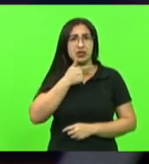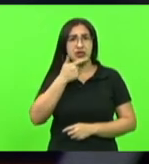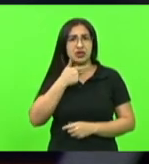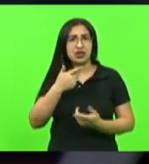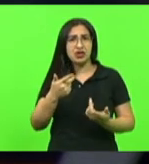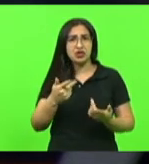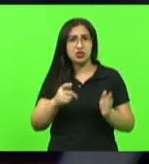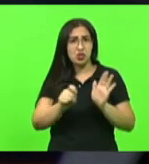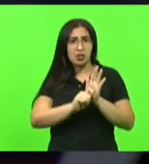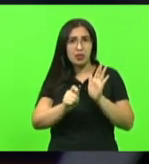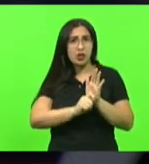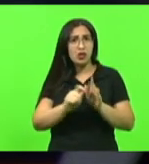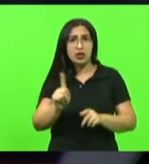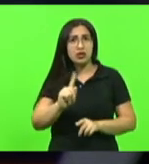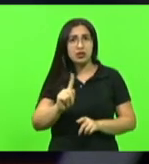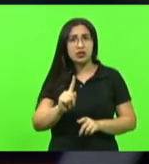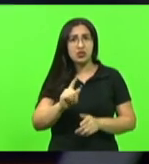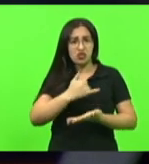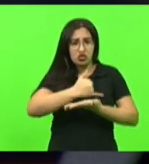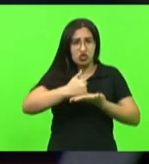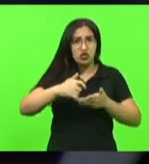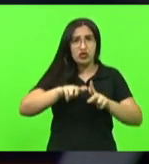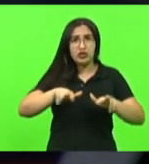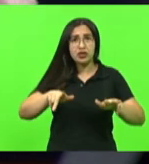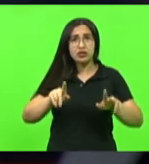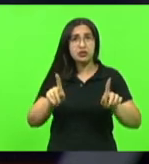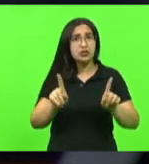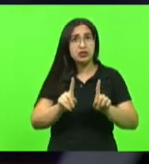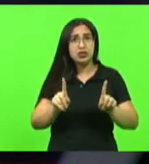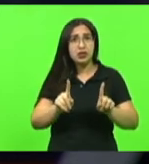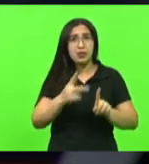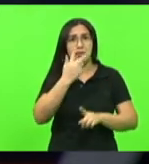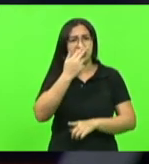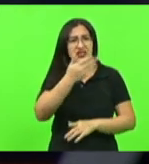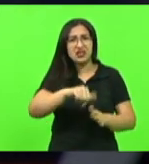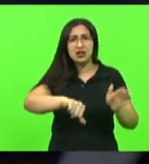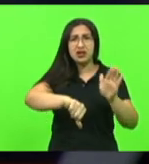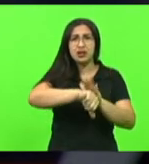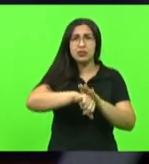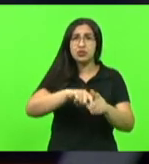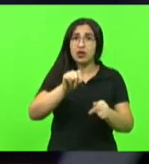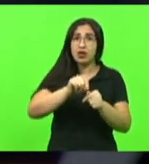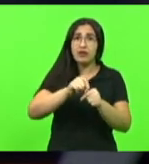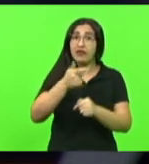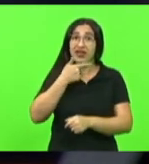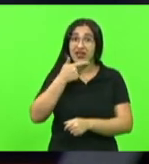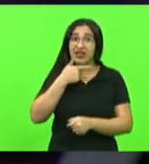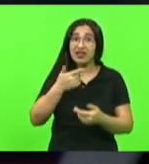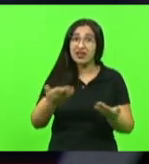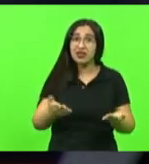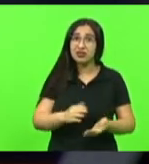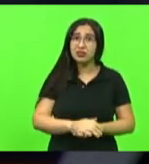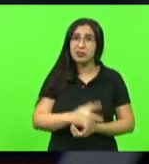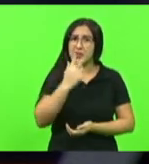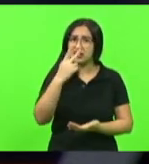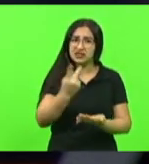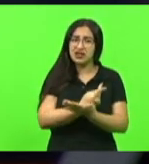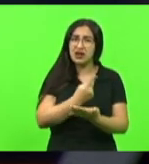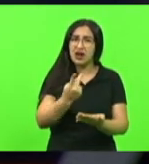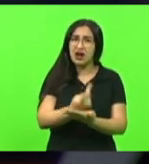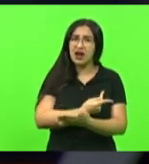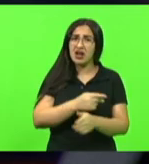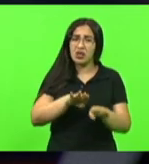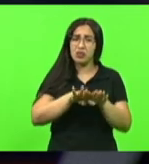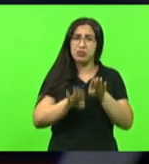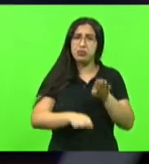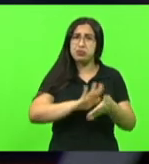não era de droga, mas ele é tratado como um criminoso, ele é tratado como um subversivo, ele é tratado